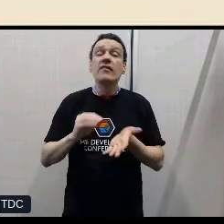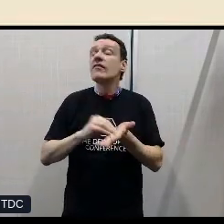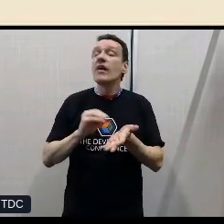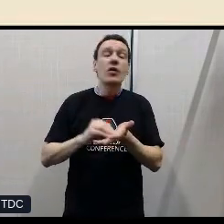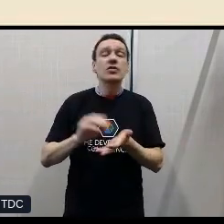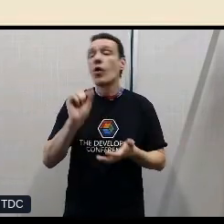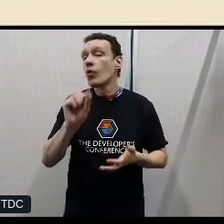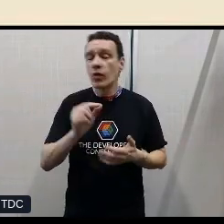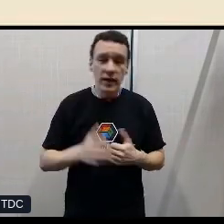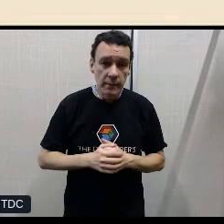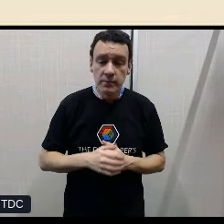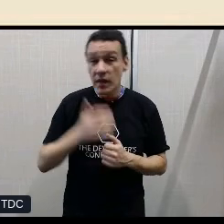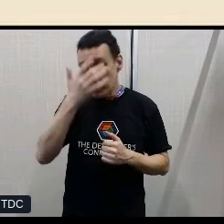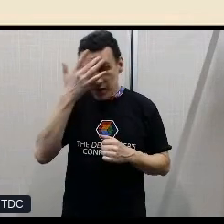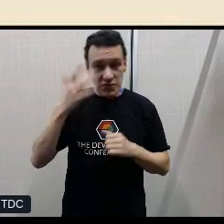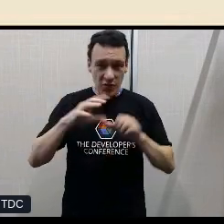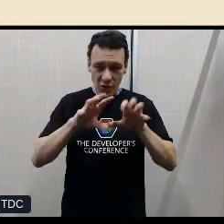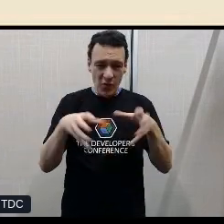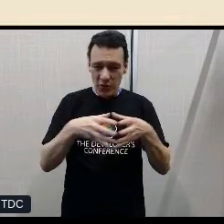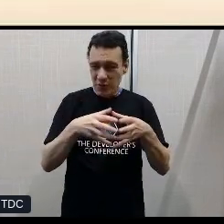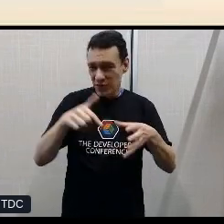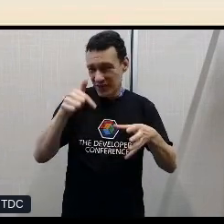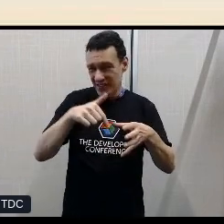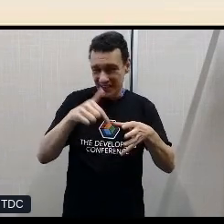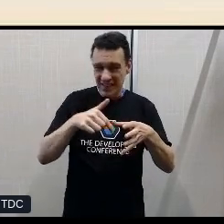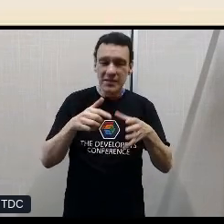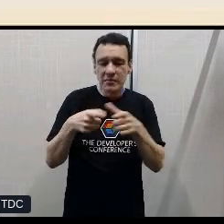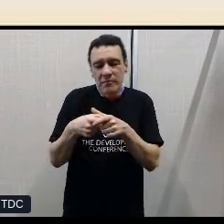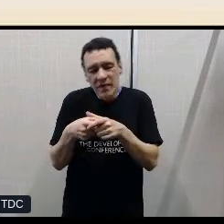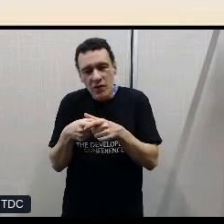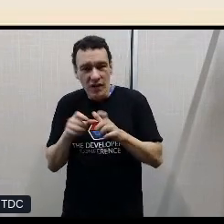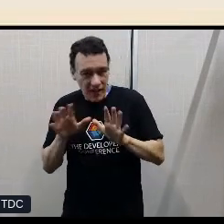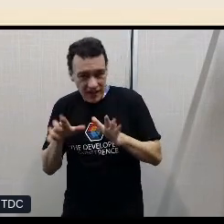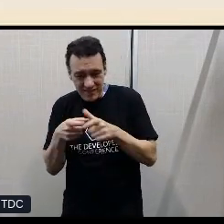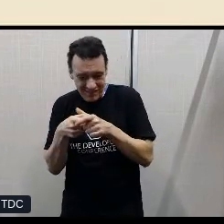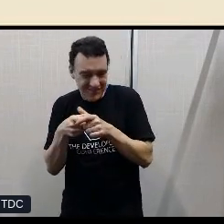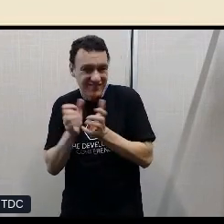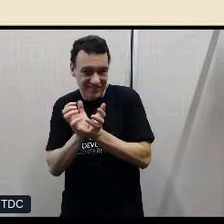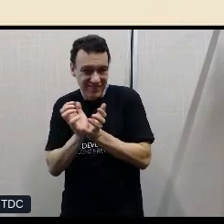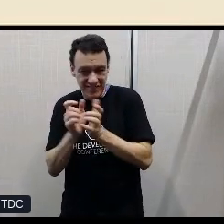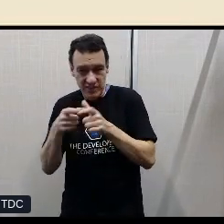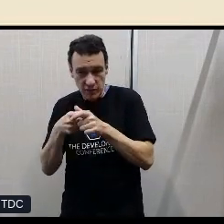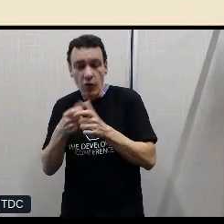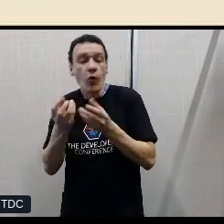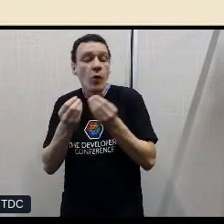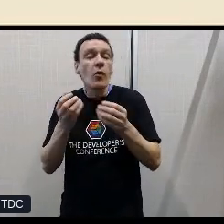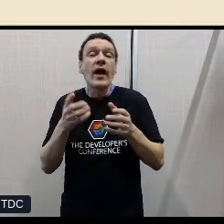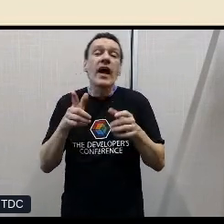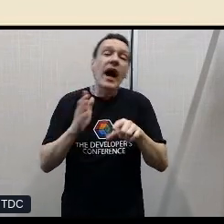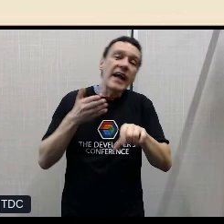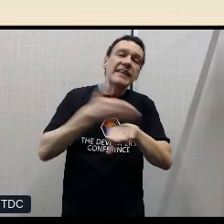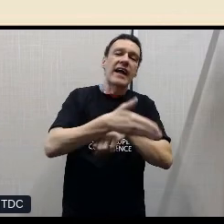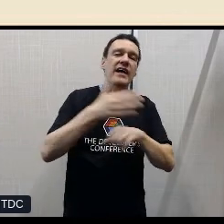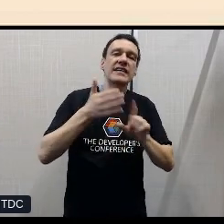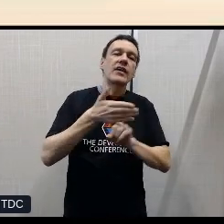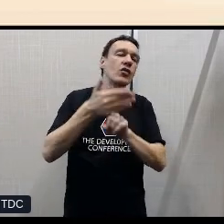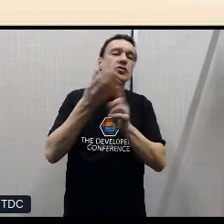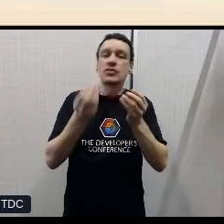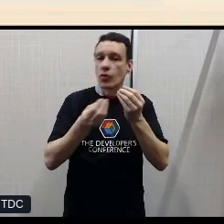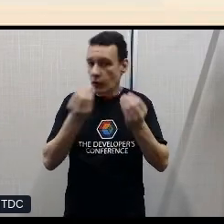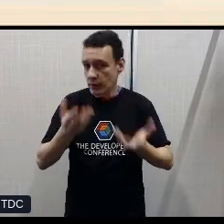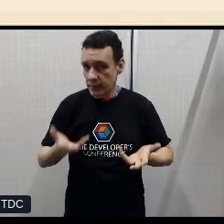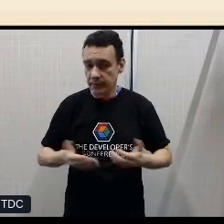fazem parte dos grupos minoritários possam se sentir parte e possam participar da tecnologia? Pode ir para o